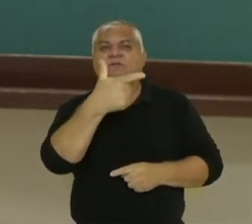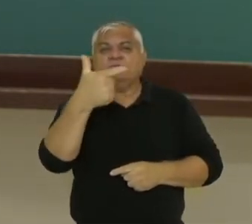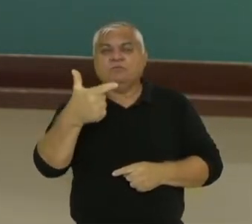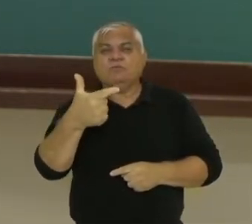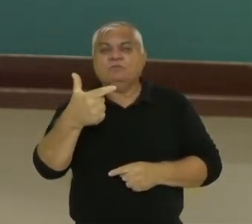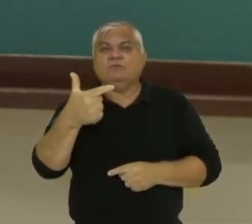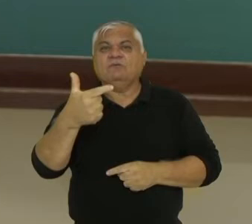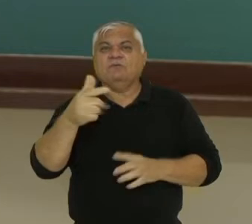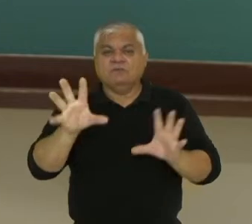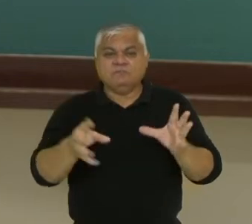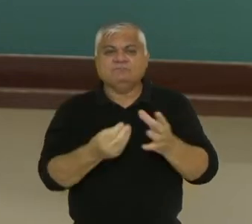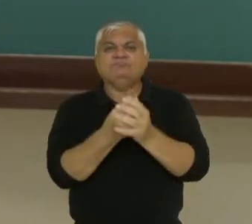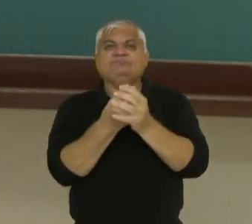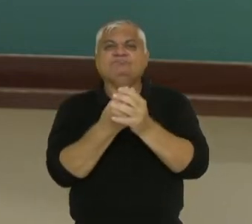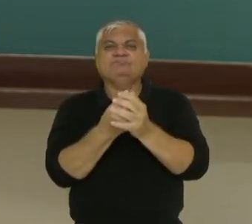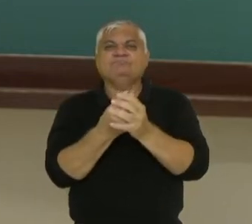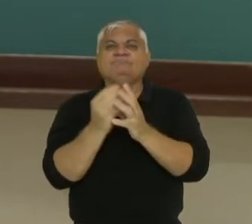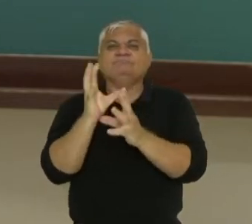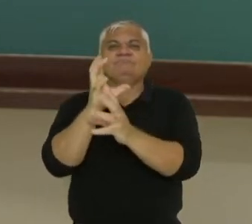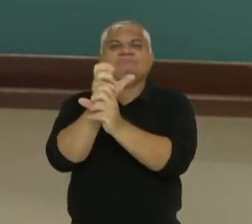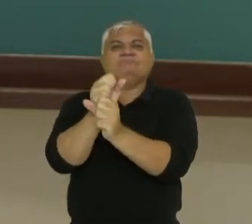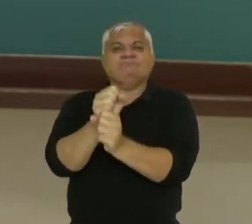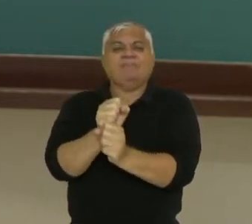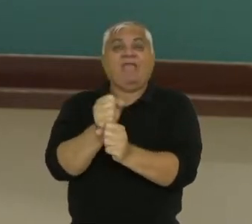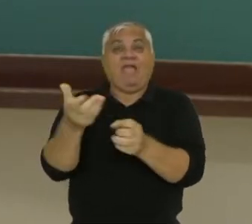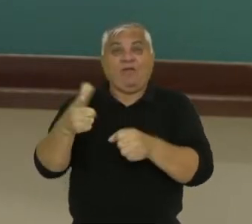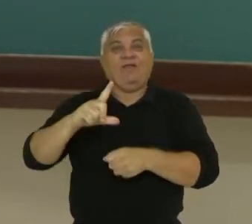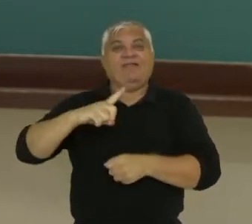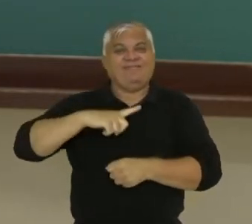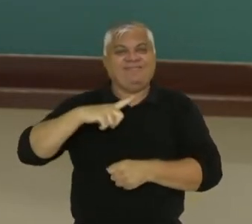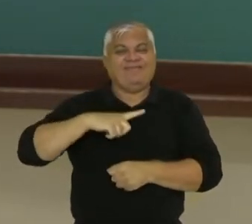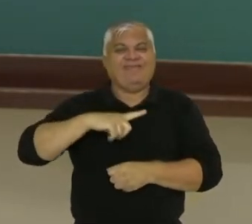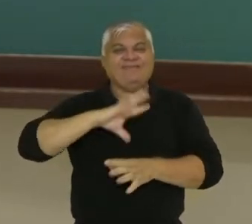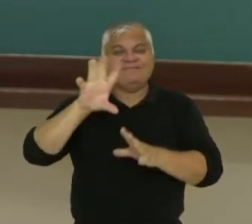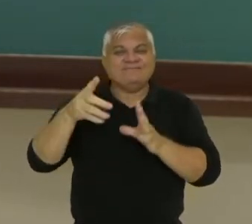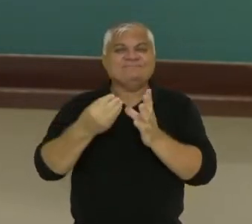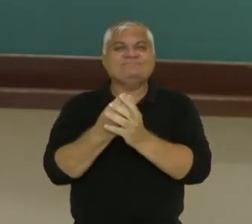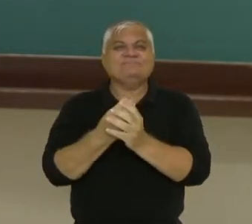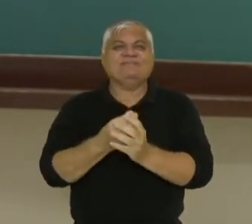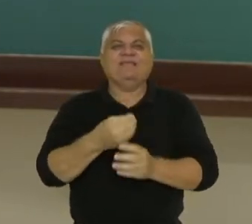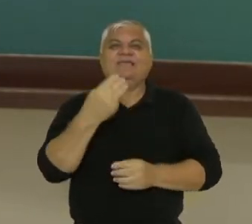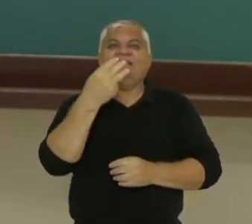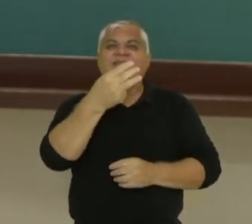34,42, portanto, eu tenho um capital, agora um montante de R$